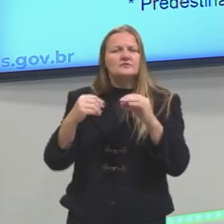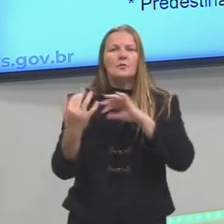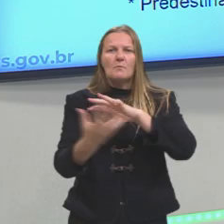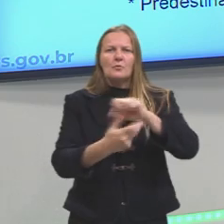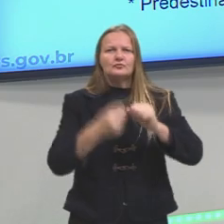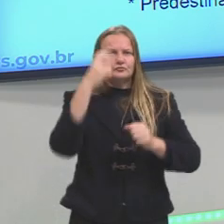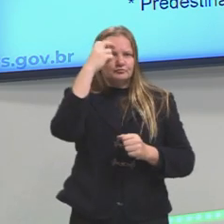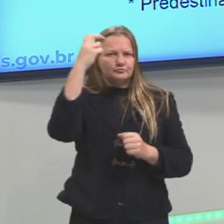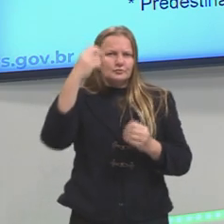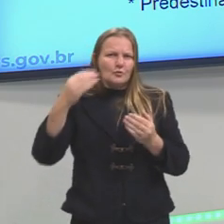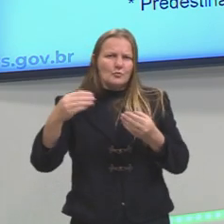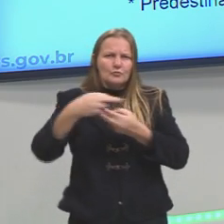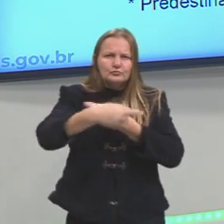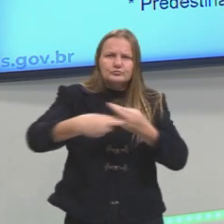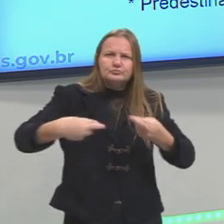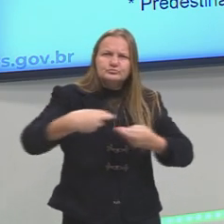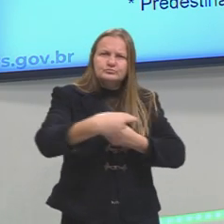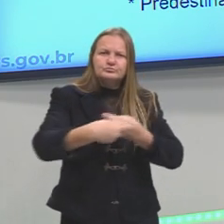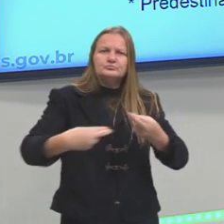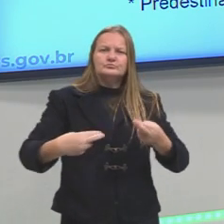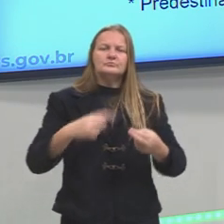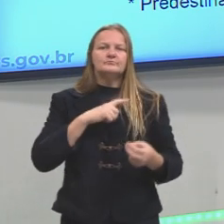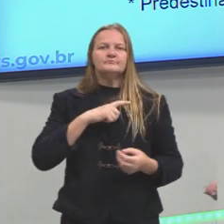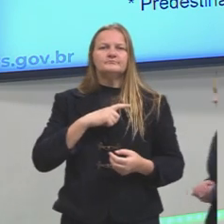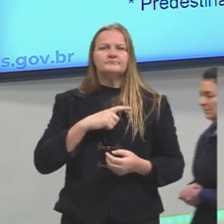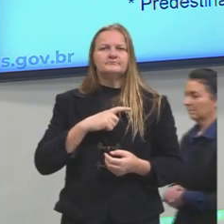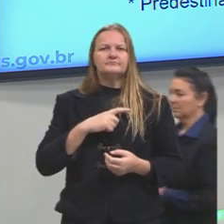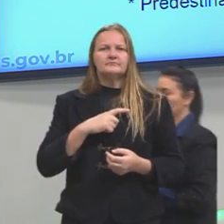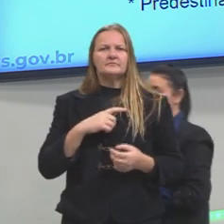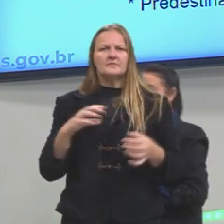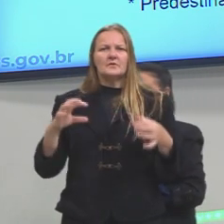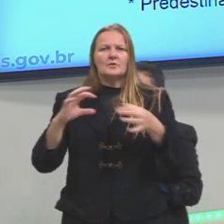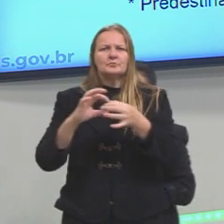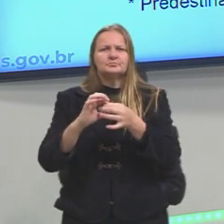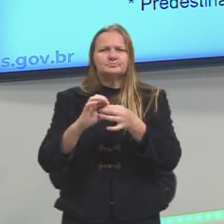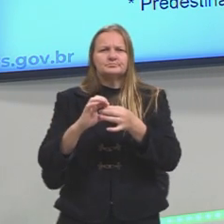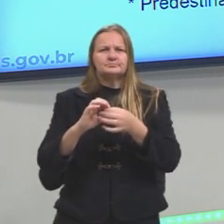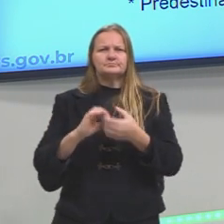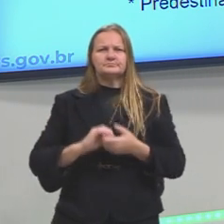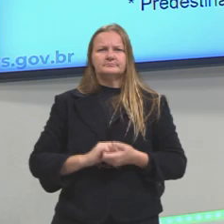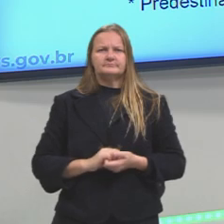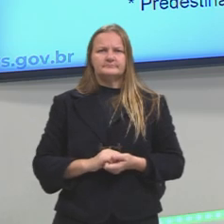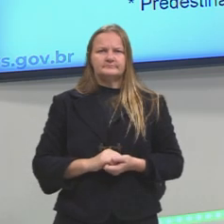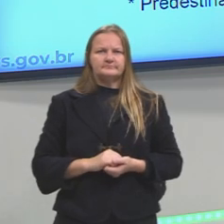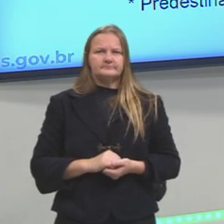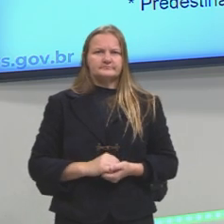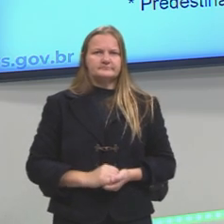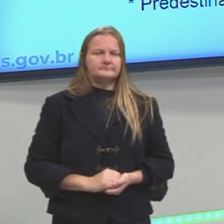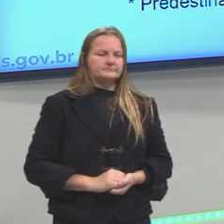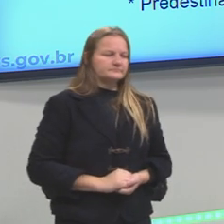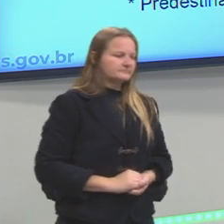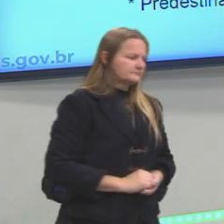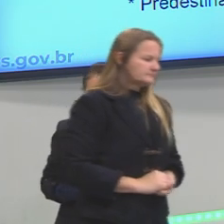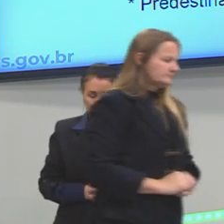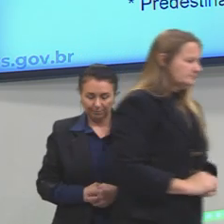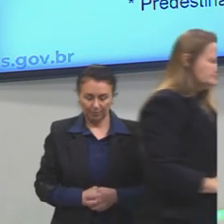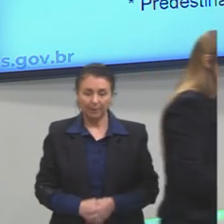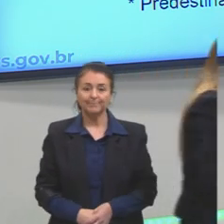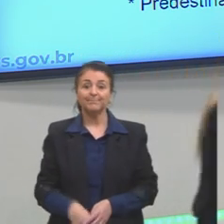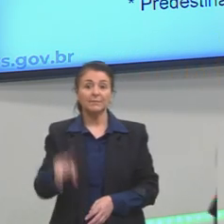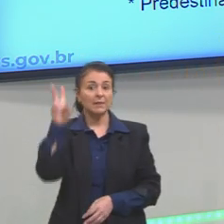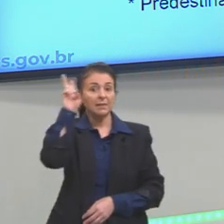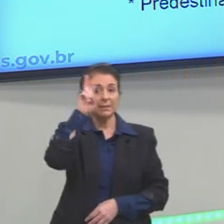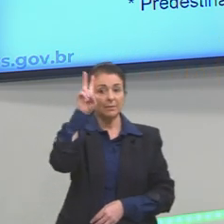mundo inteligível para Platão se dava pela reminiscências pessoa EA Relembrando através da razão